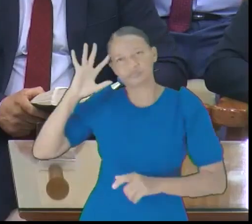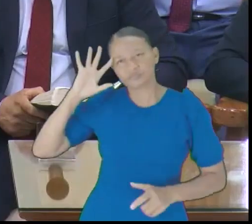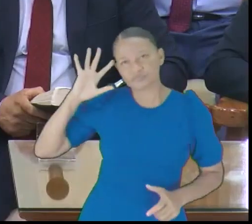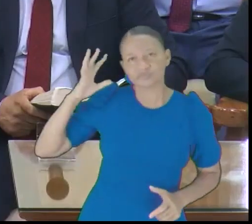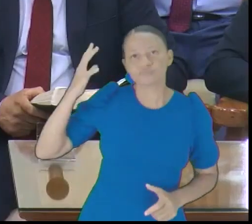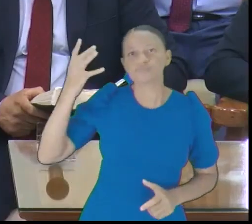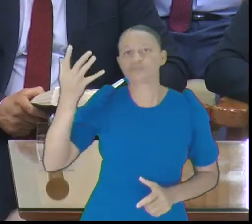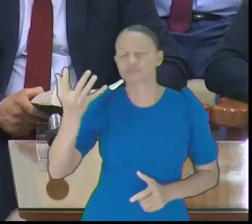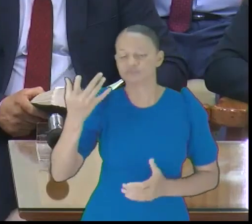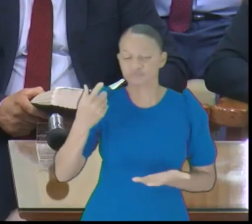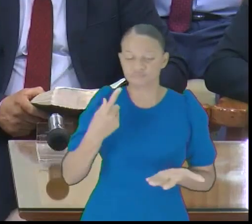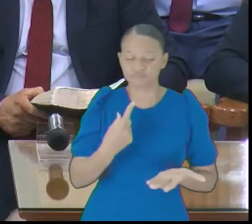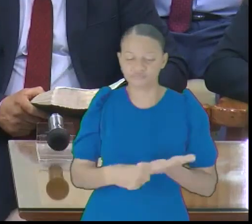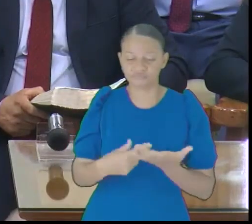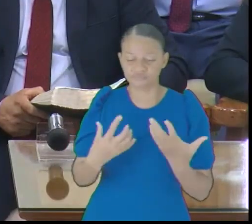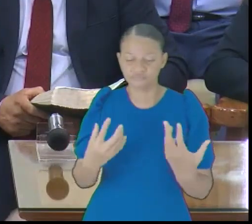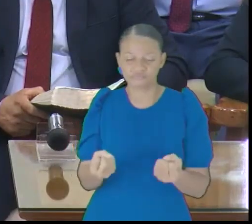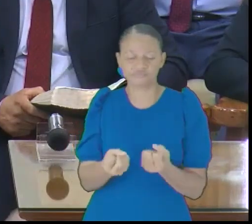fazer um acordo,